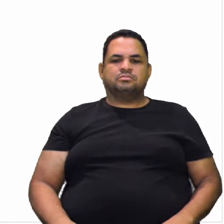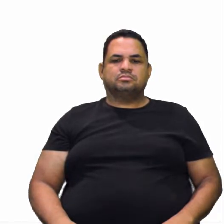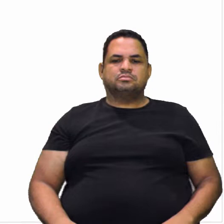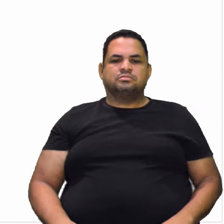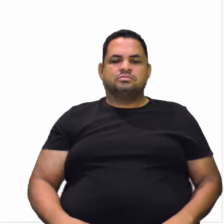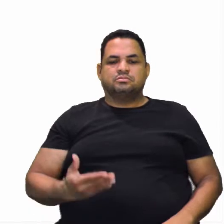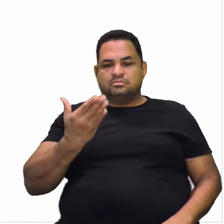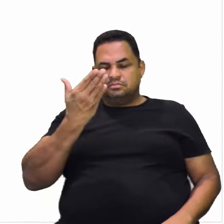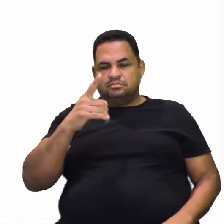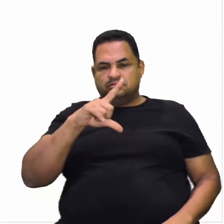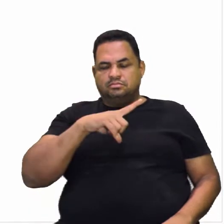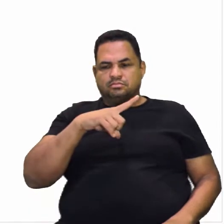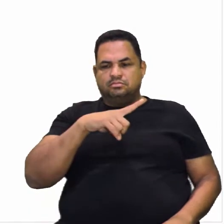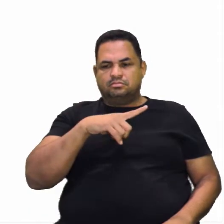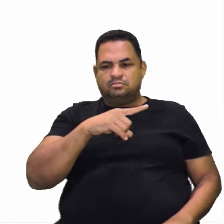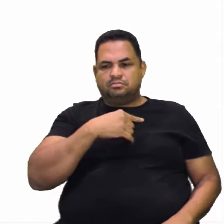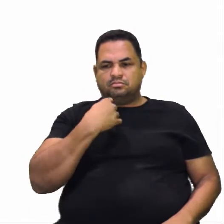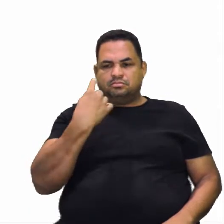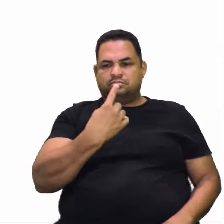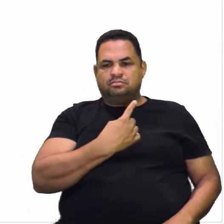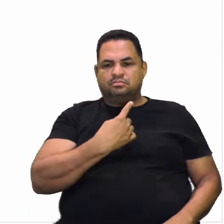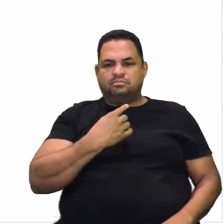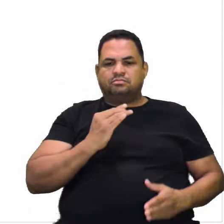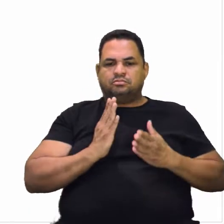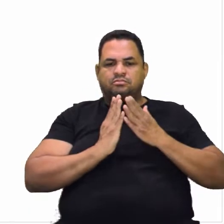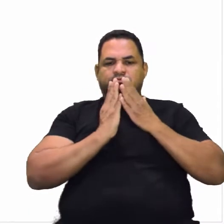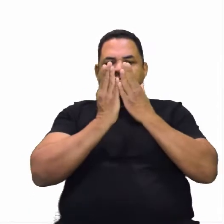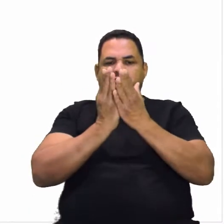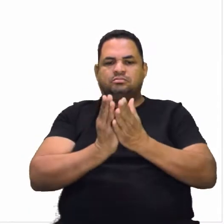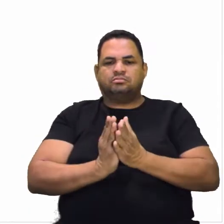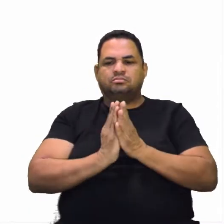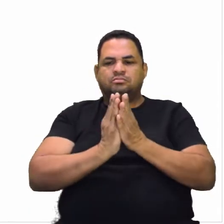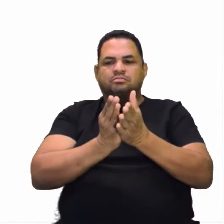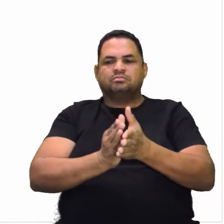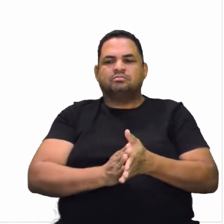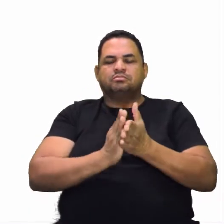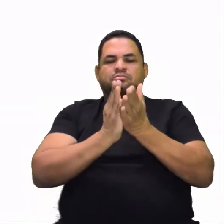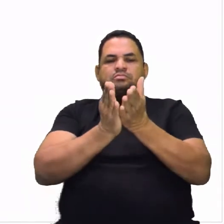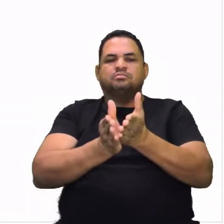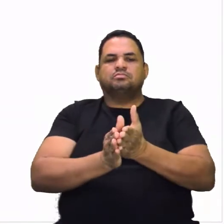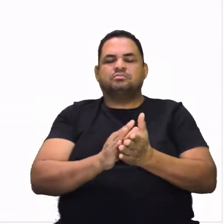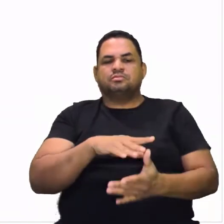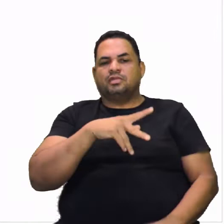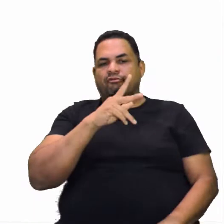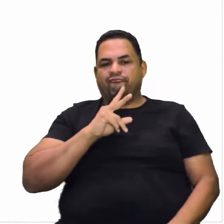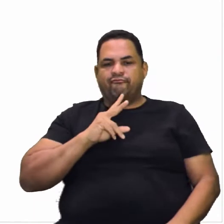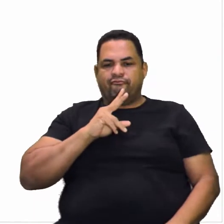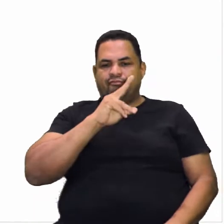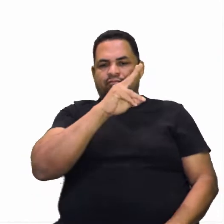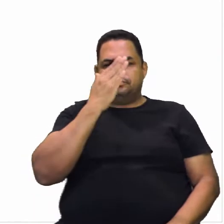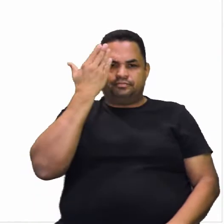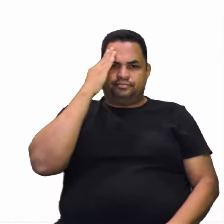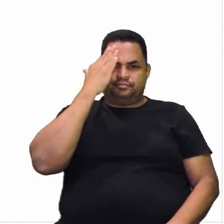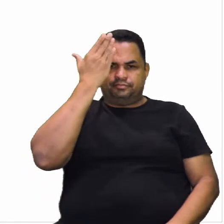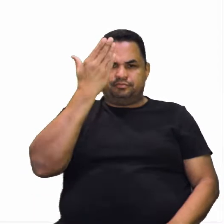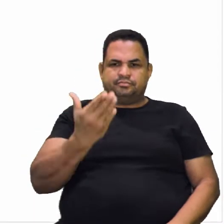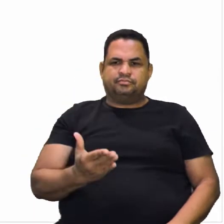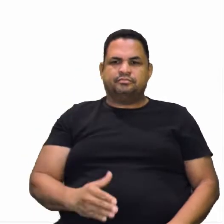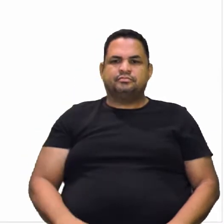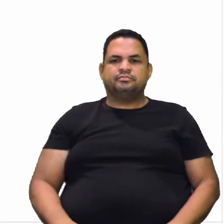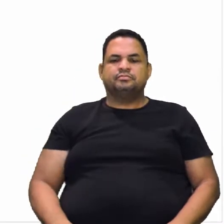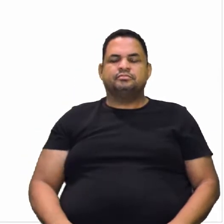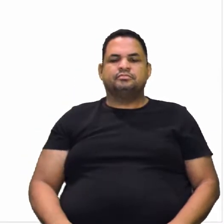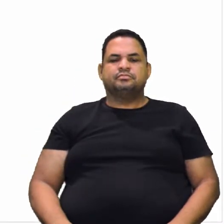Aqui nós temos a navegação muito forte aí. Vamos lá entender aí, ó.